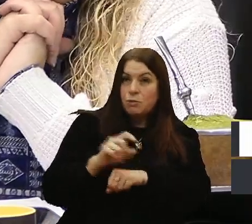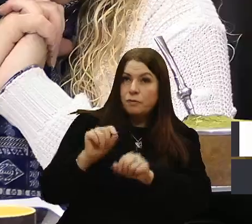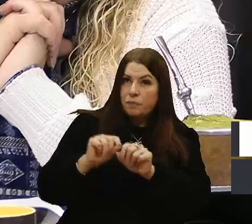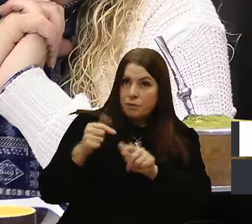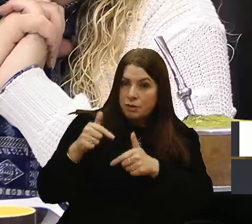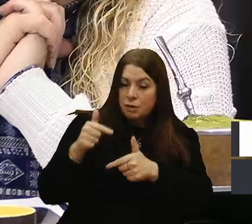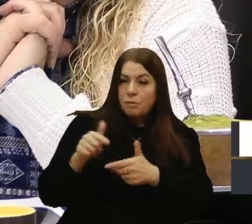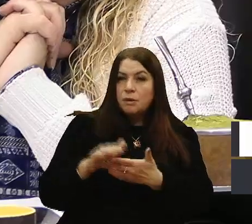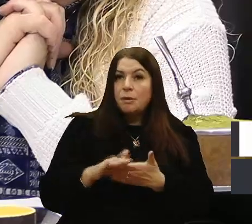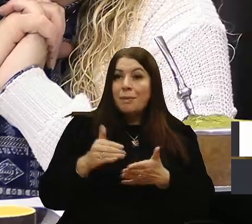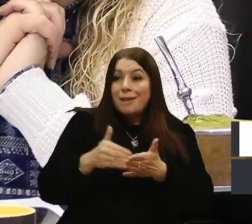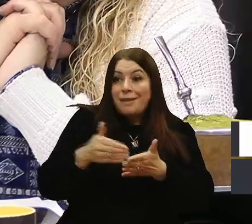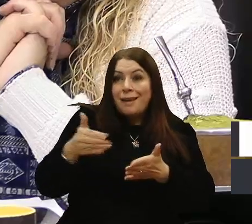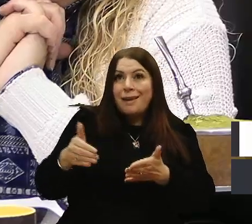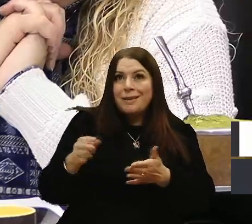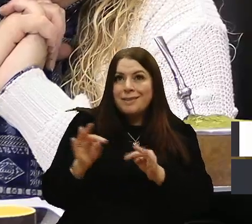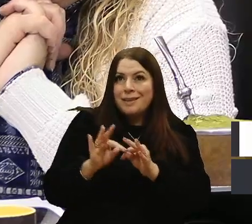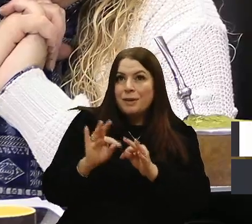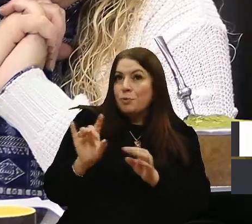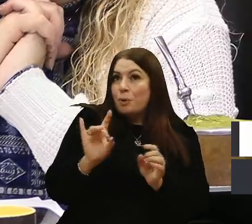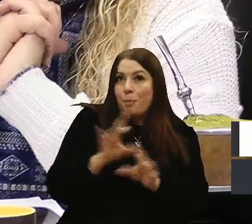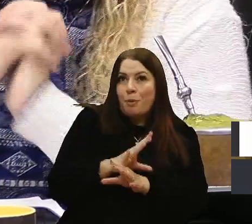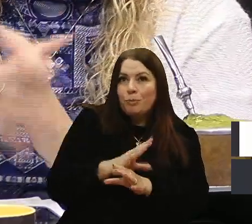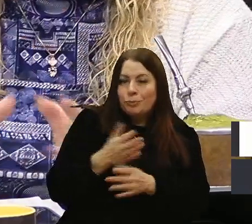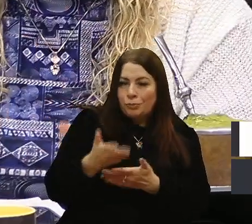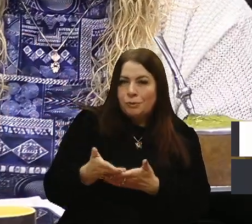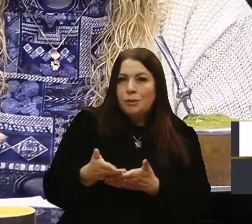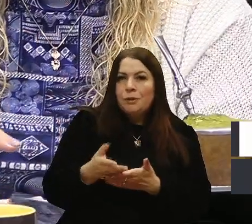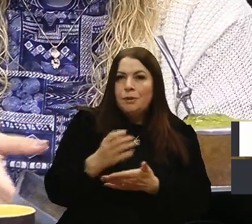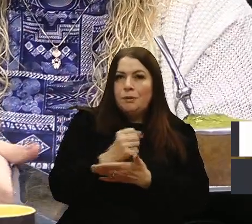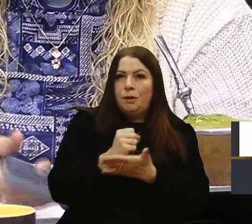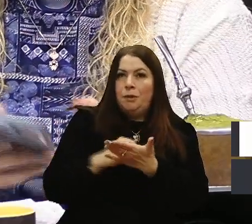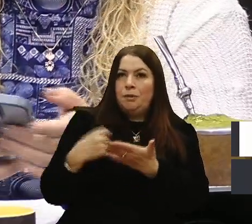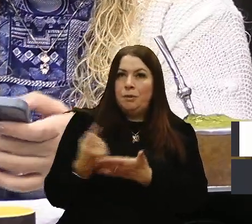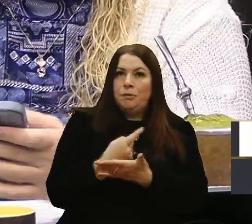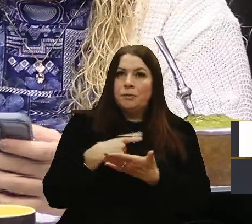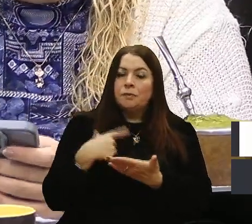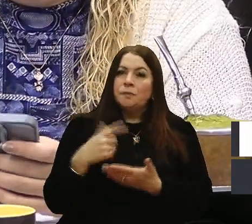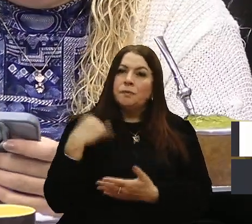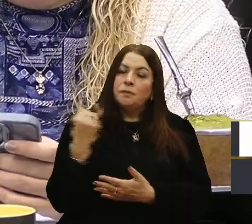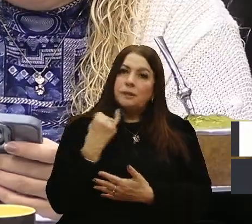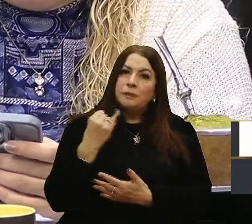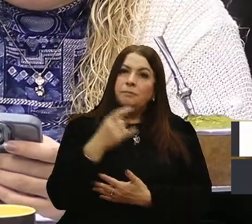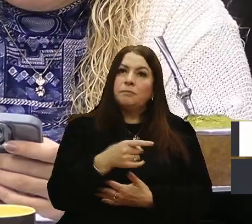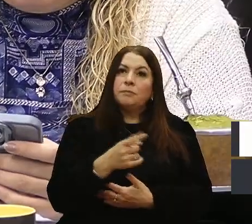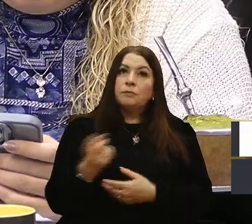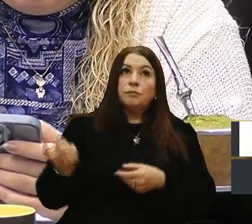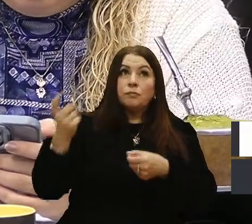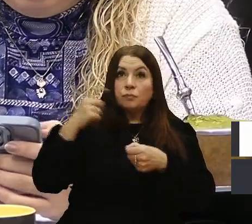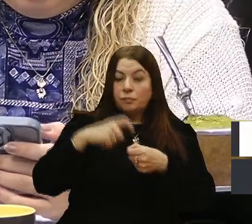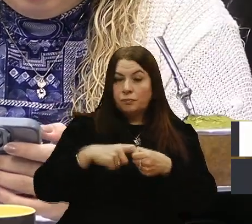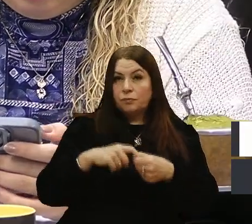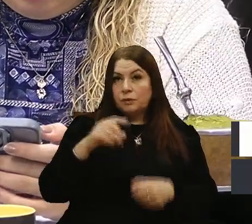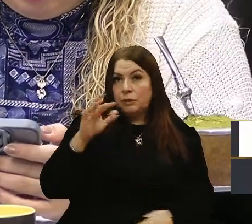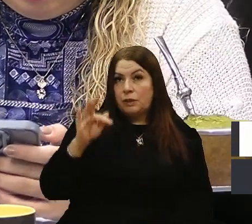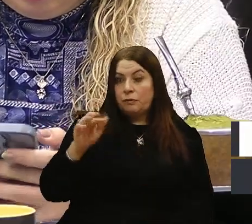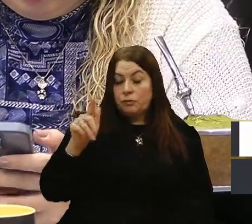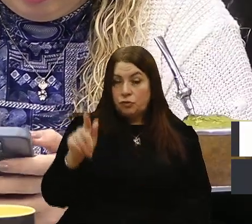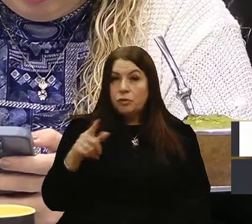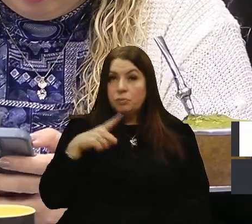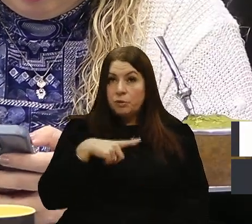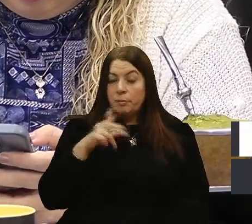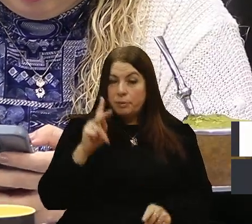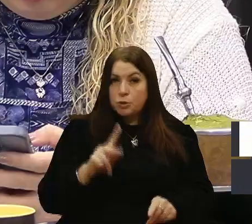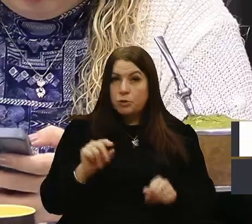serviço, mas até que esse técnico não esteja formado e contratado, seria importante devolver esse FG para que essa pessoa pudesse